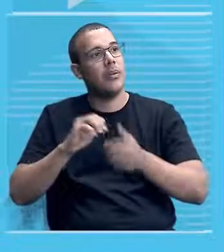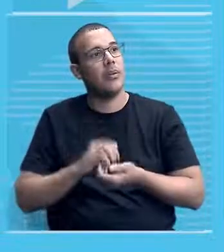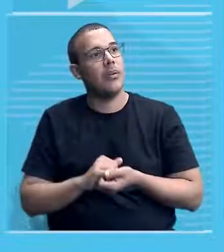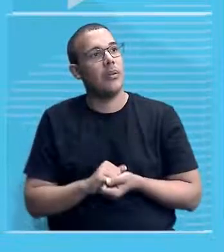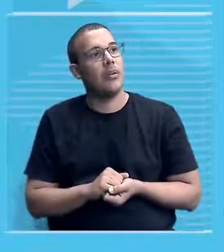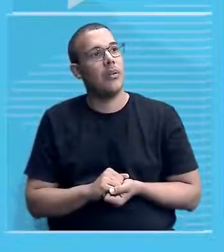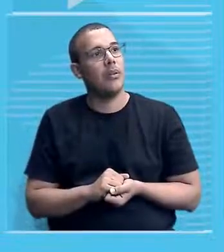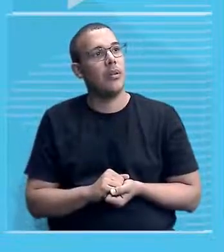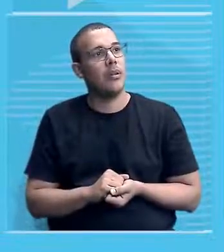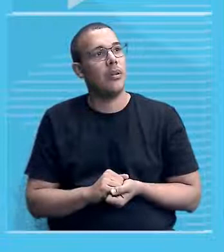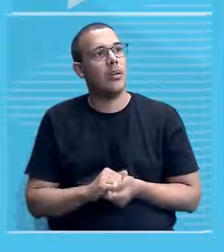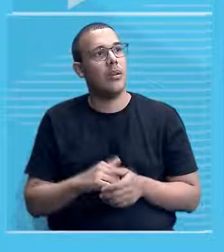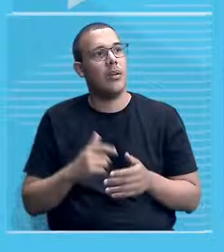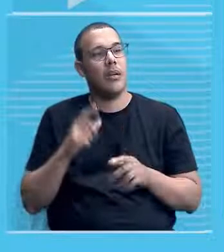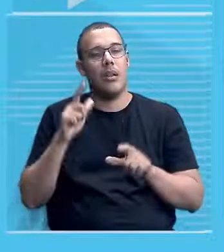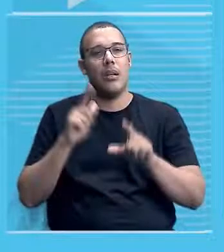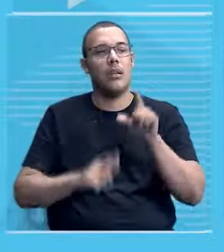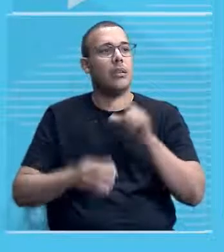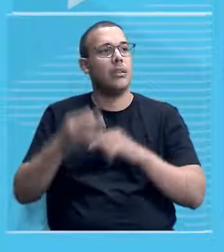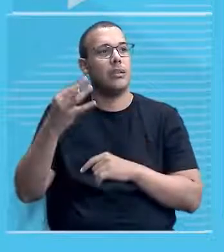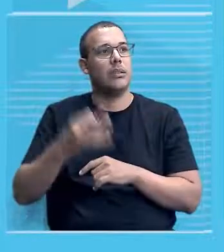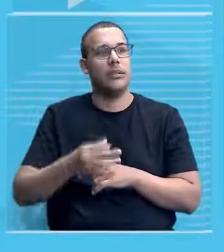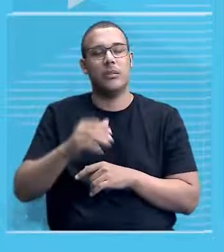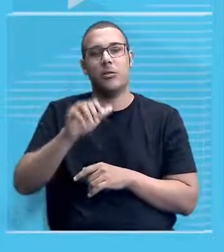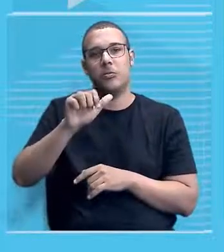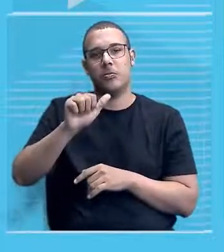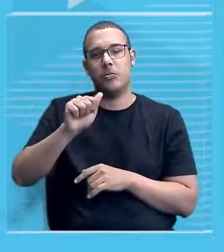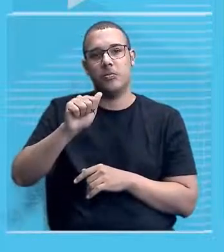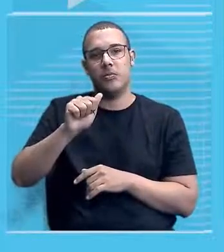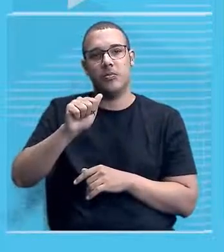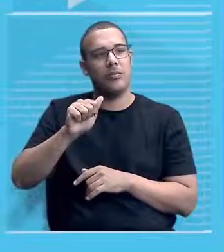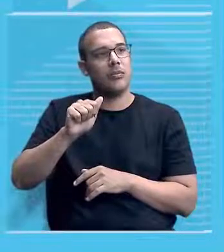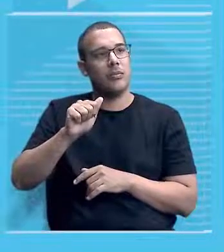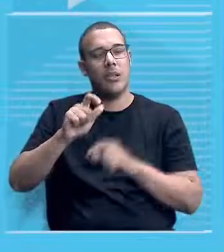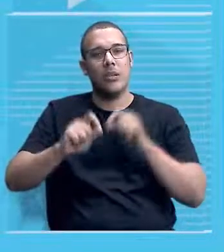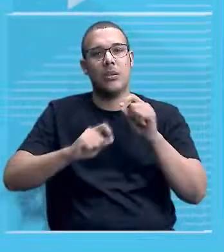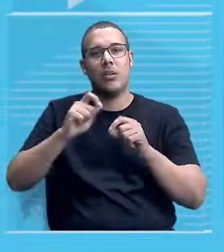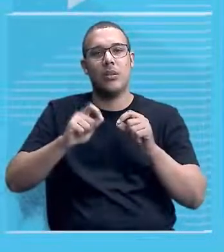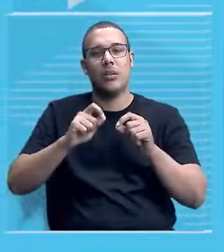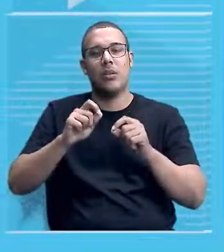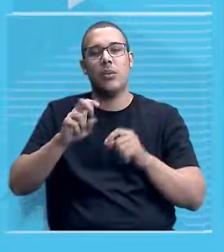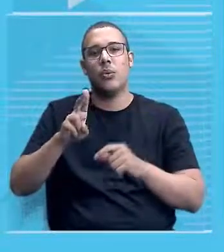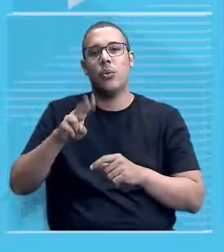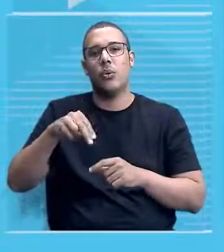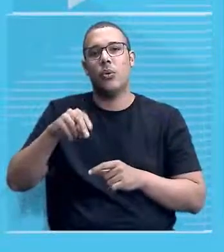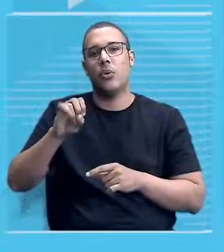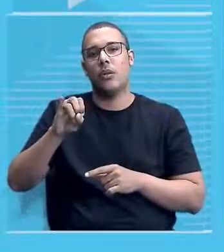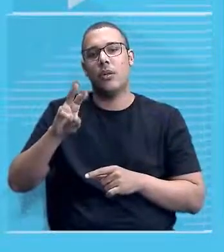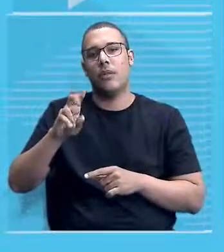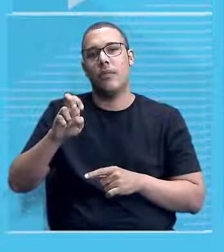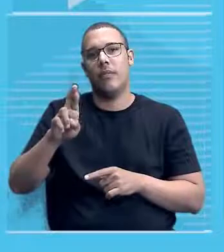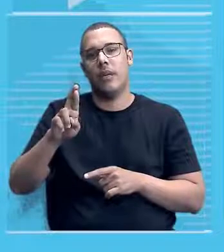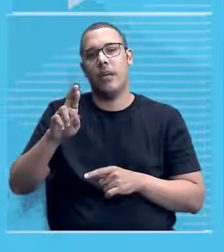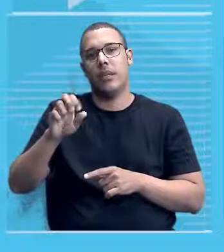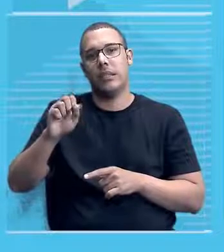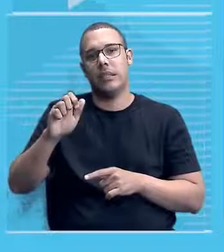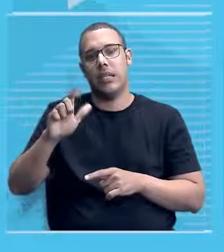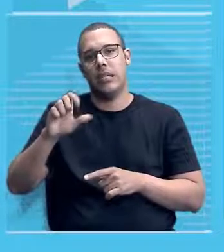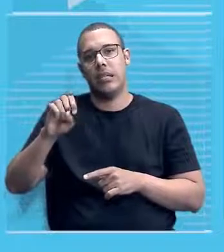lírico no outro espaço ele o universaliza com o vocativo voz